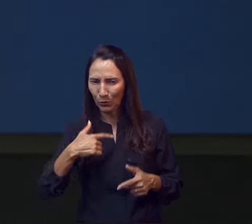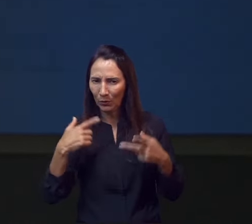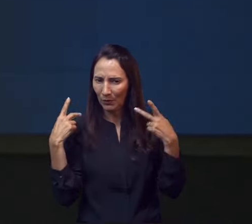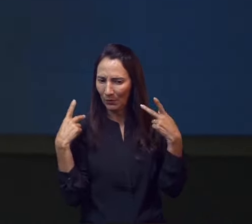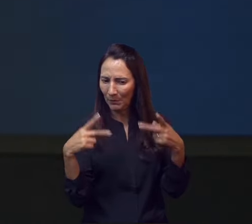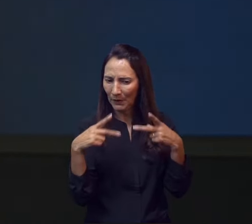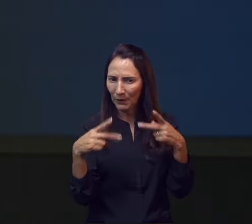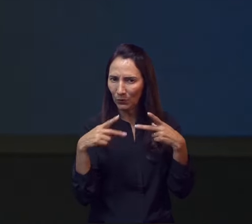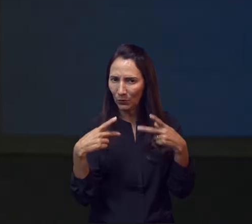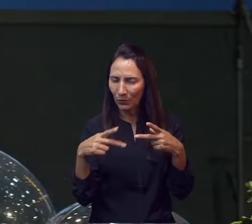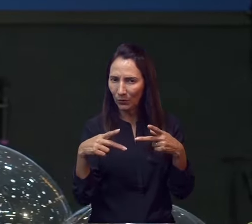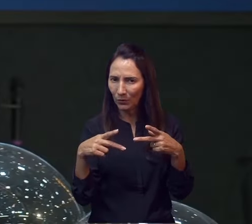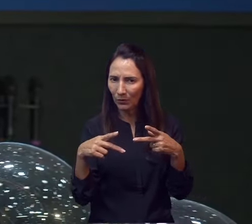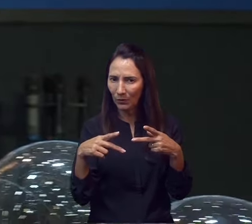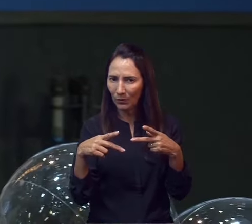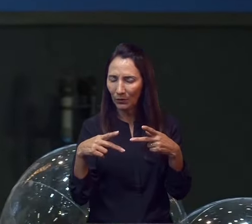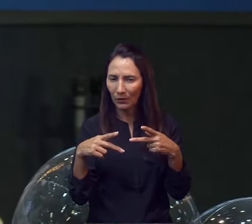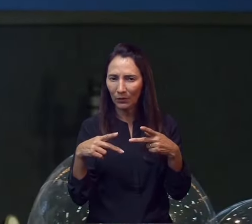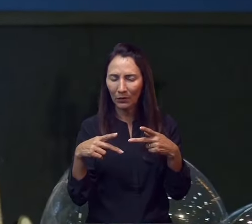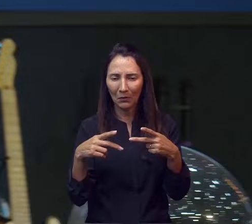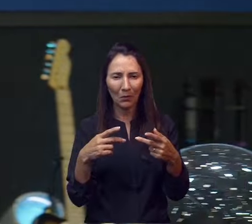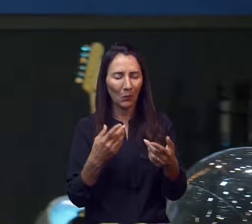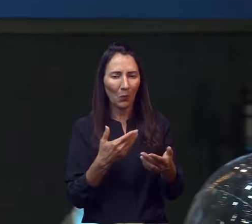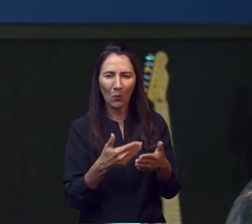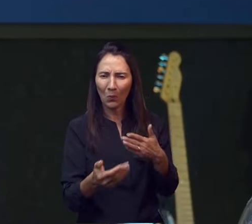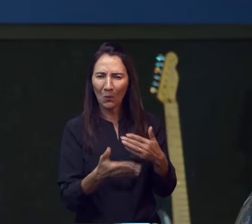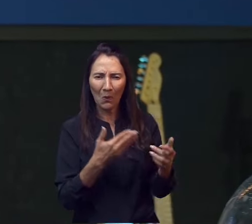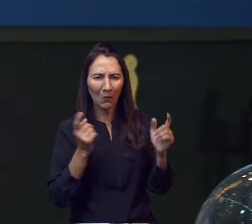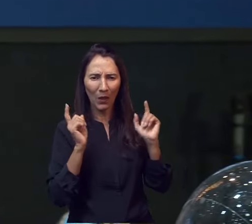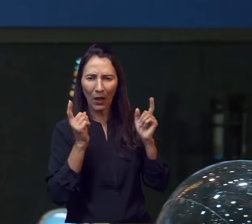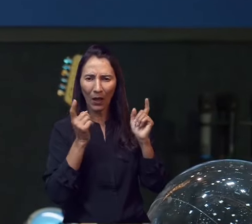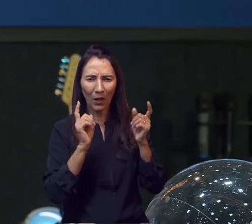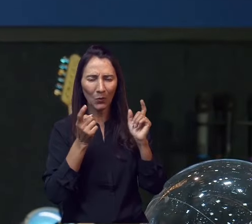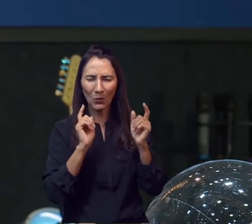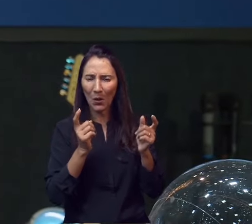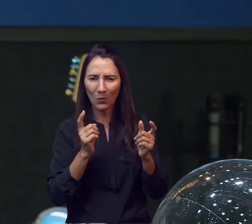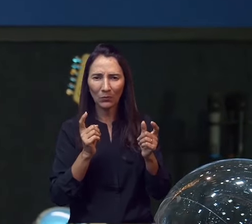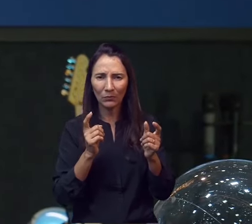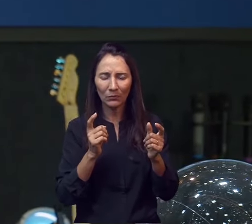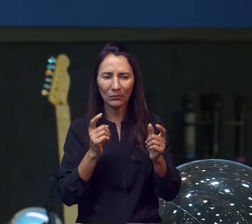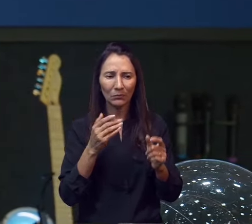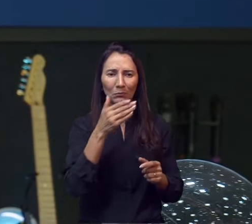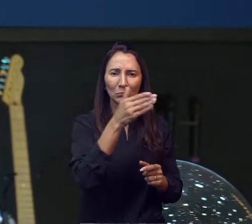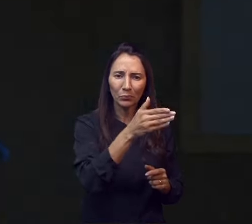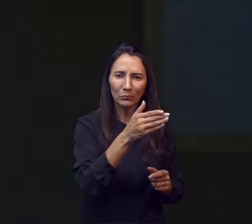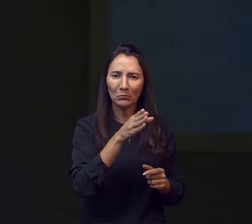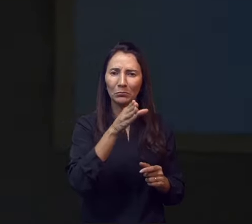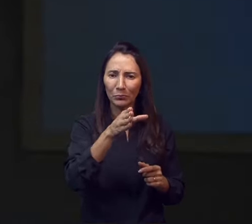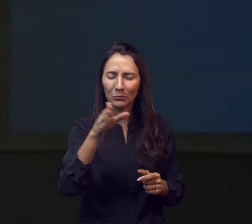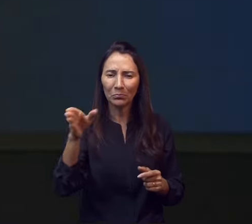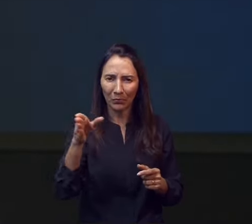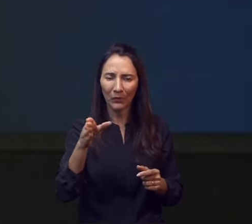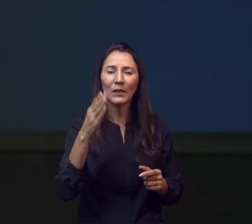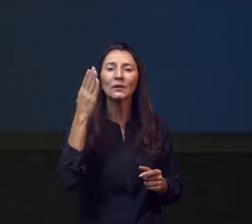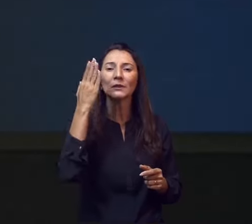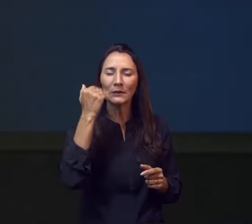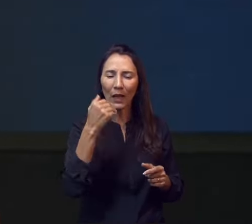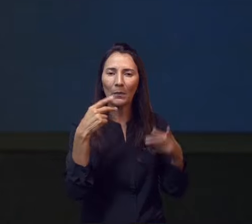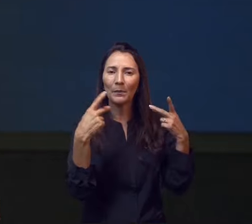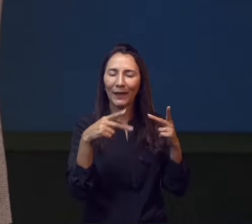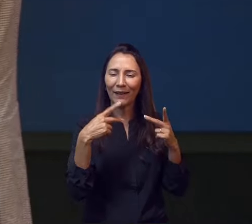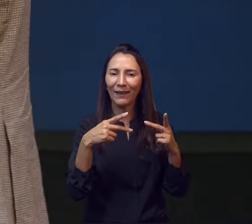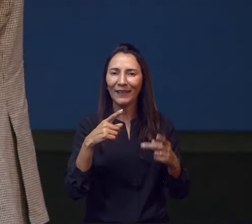prega em qualquer reunião e tipo até aniversário de bebê